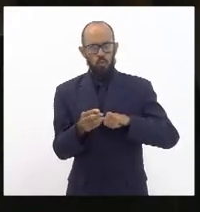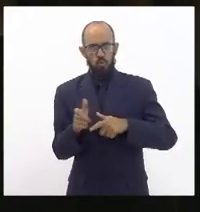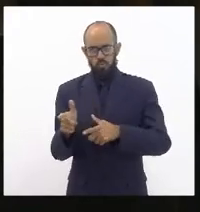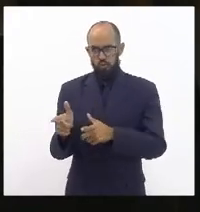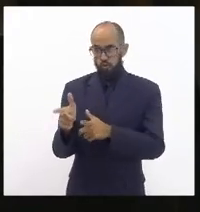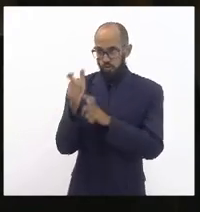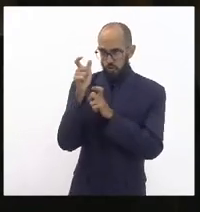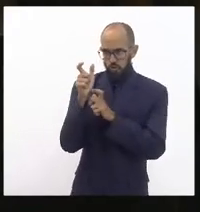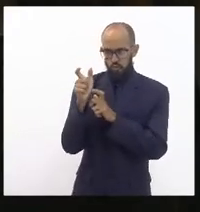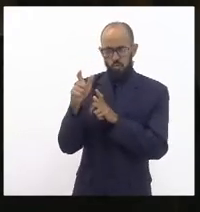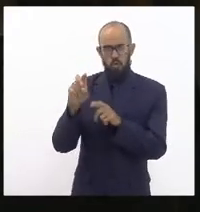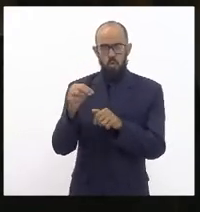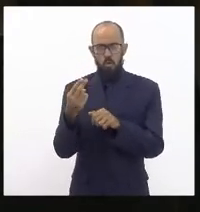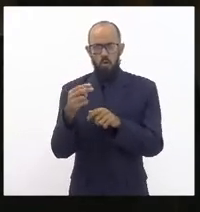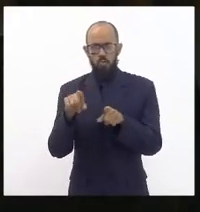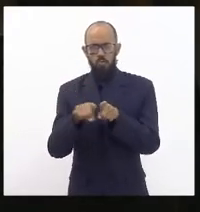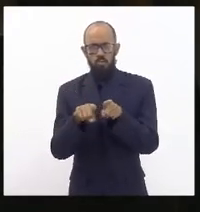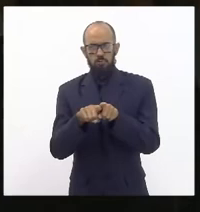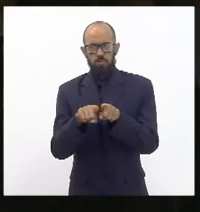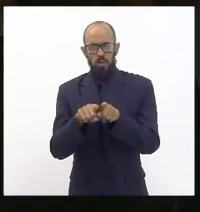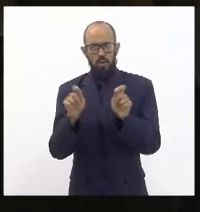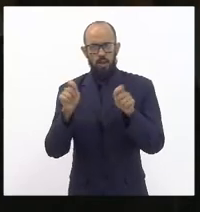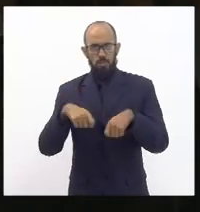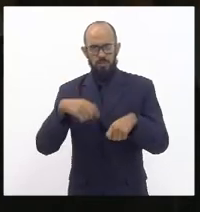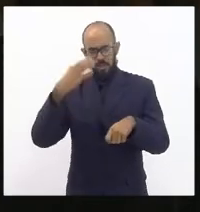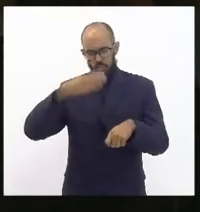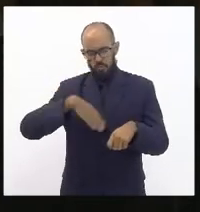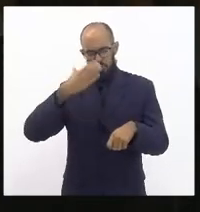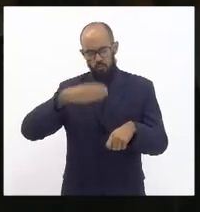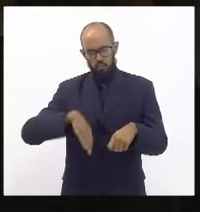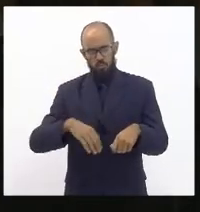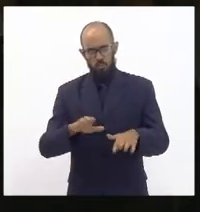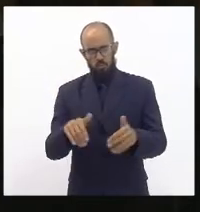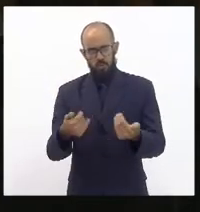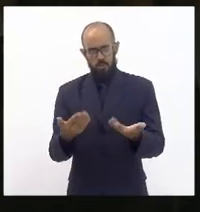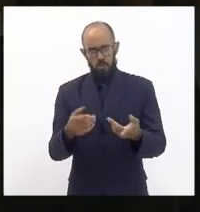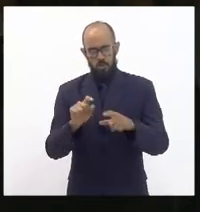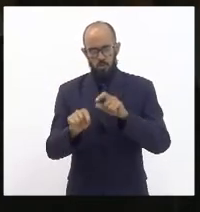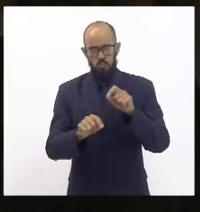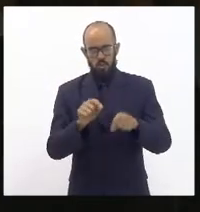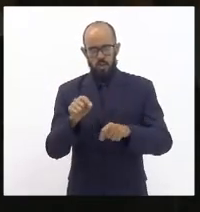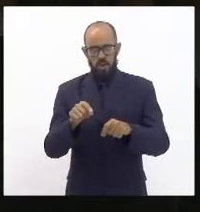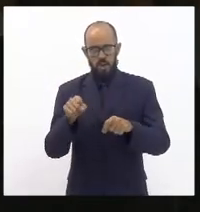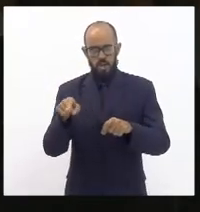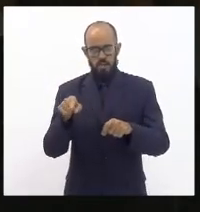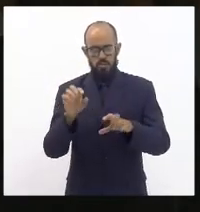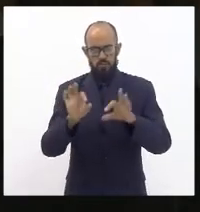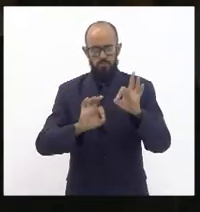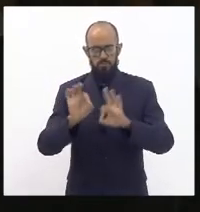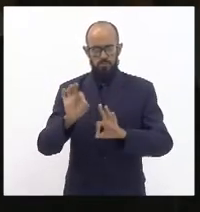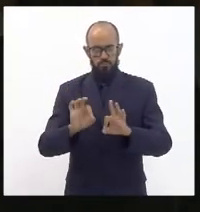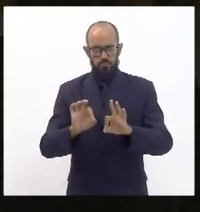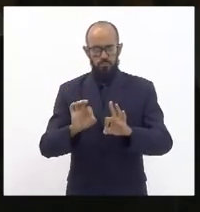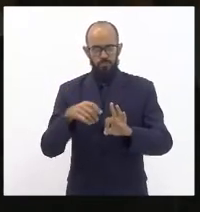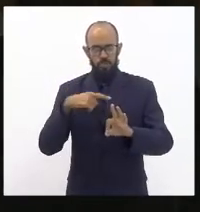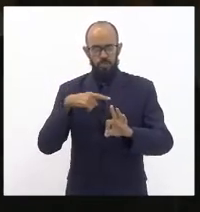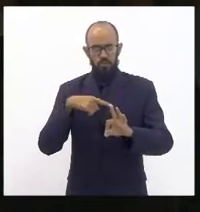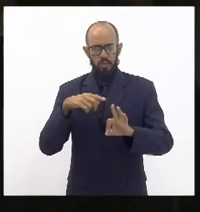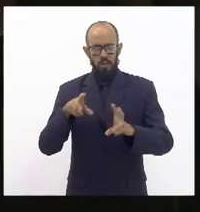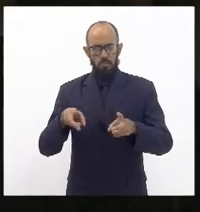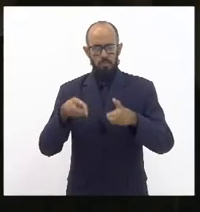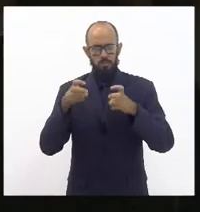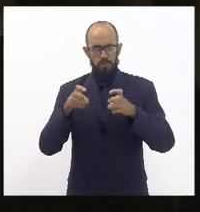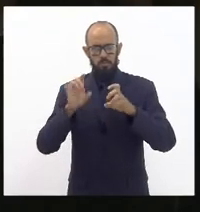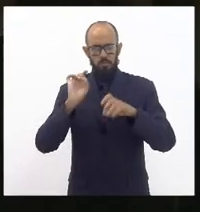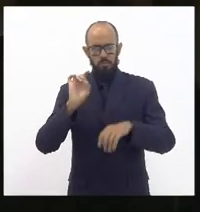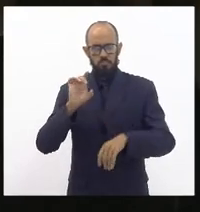tiro pela aptidão física Então esse projeto ele surgiu para que tem um olhar especial do